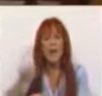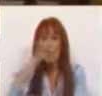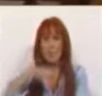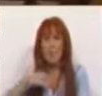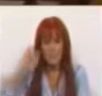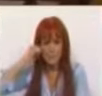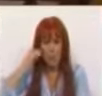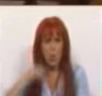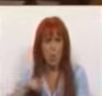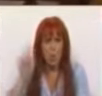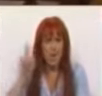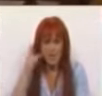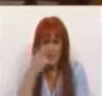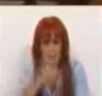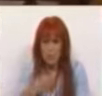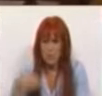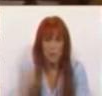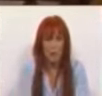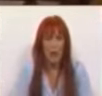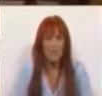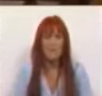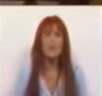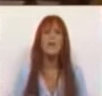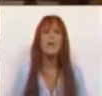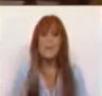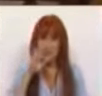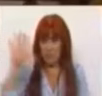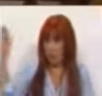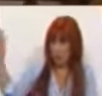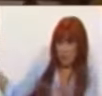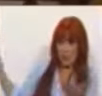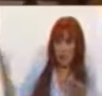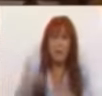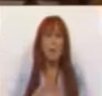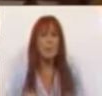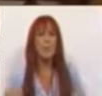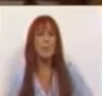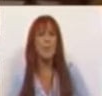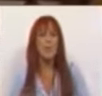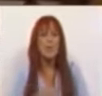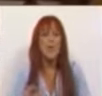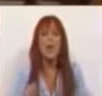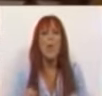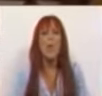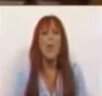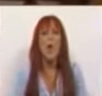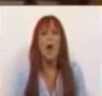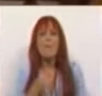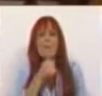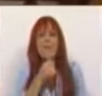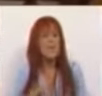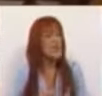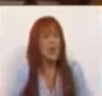gravemente a qualidade de vida das populações. E, portanto, se isto acontece, é porque efetivamente não têm sido tomadas as